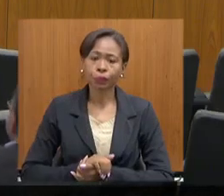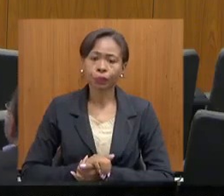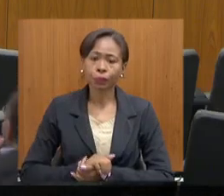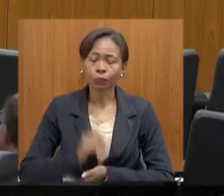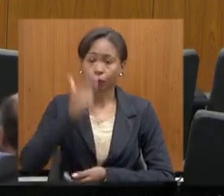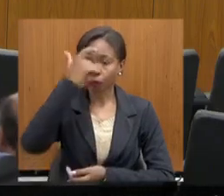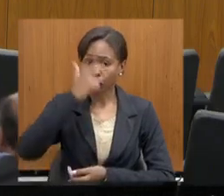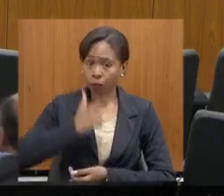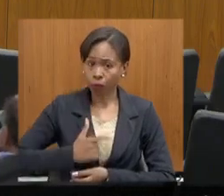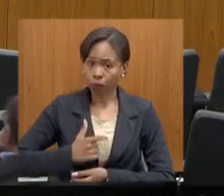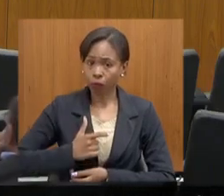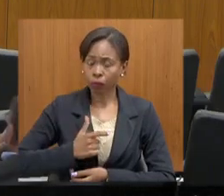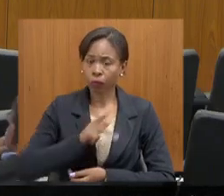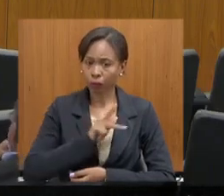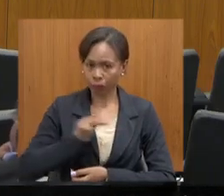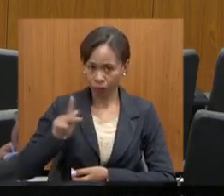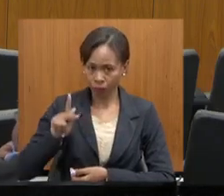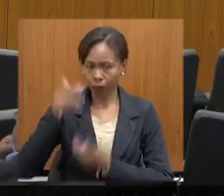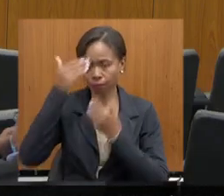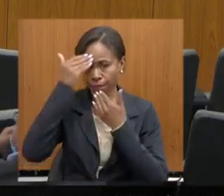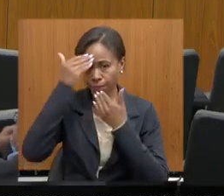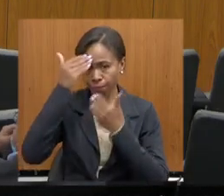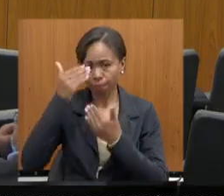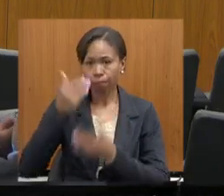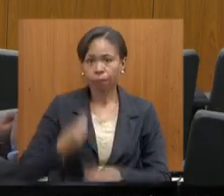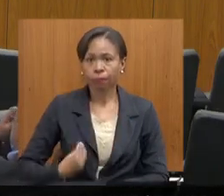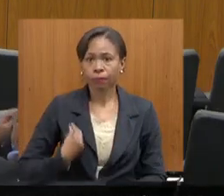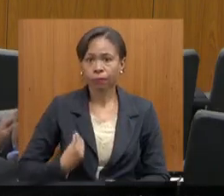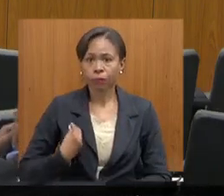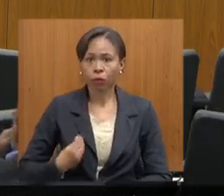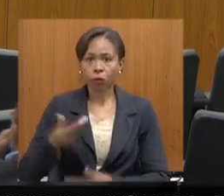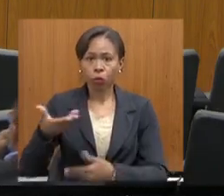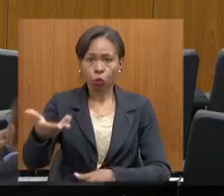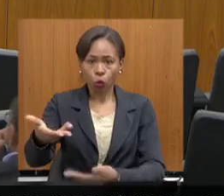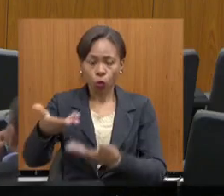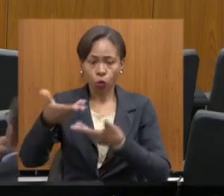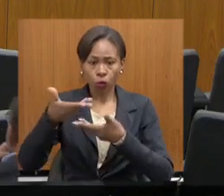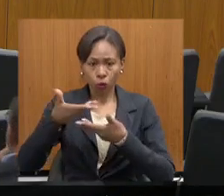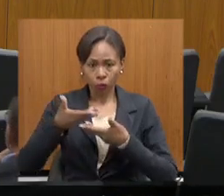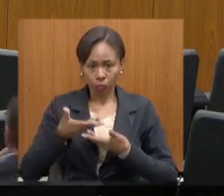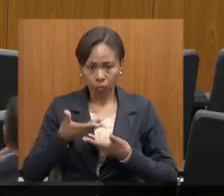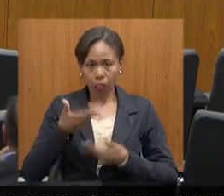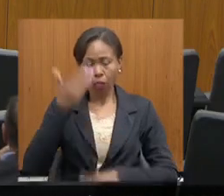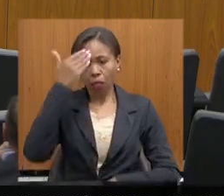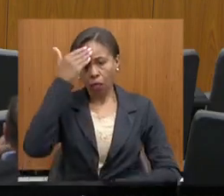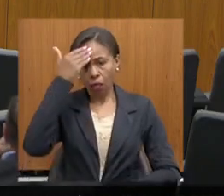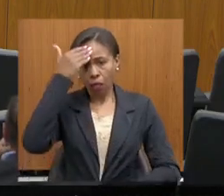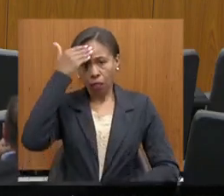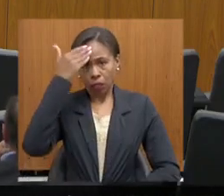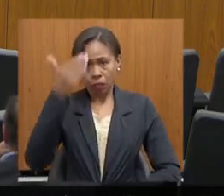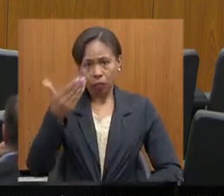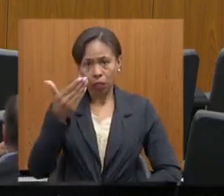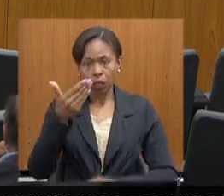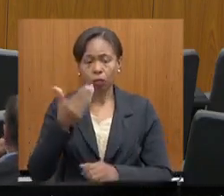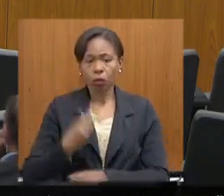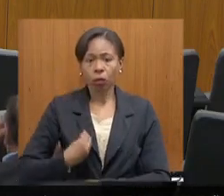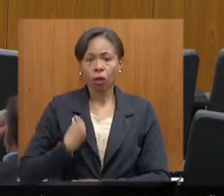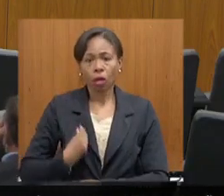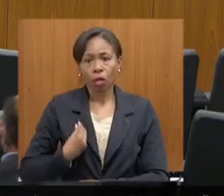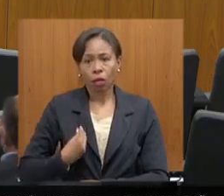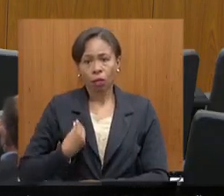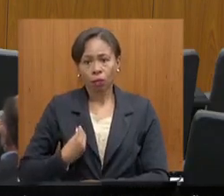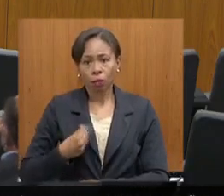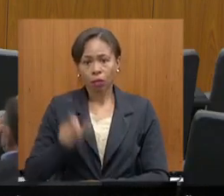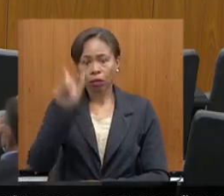presença dos seguintes convidados Quero Agradecer aqui a presença